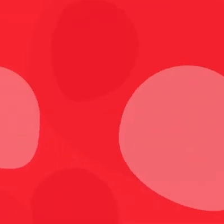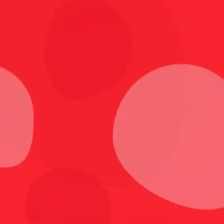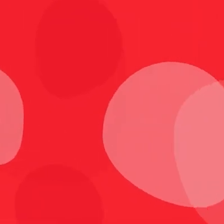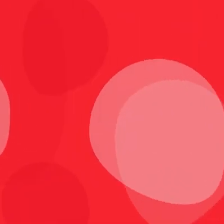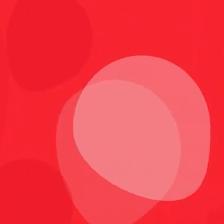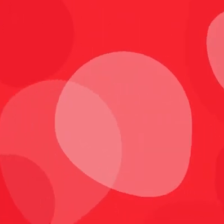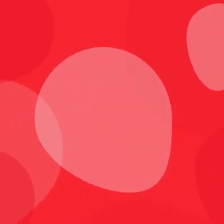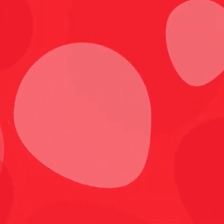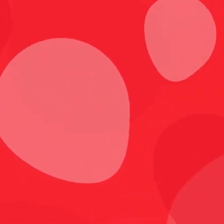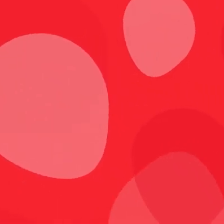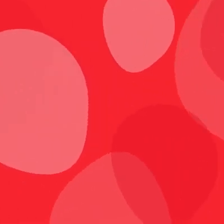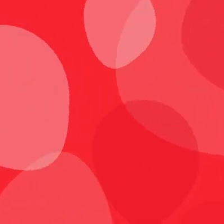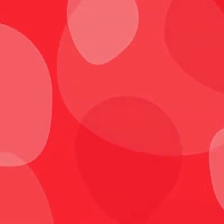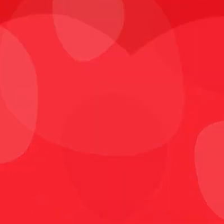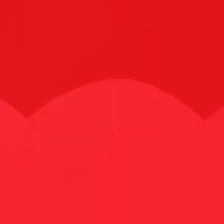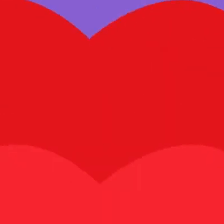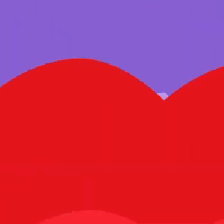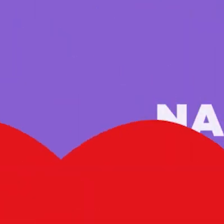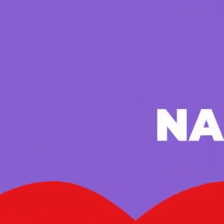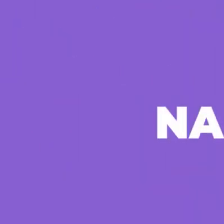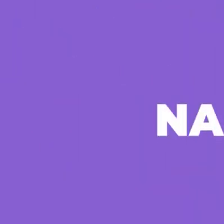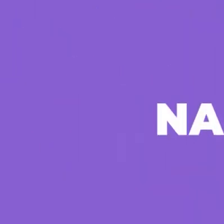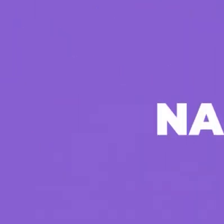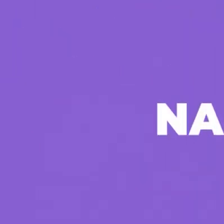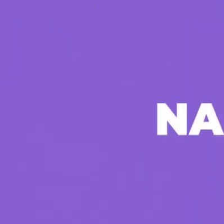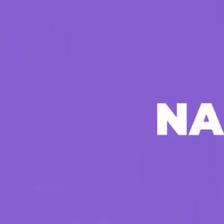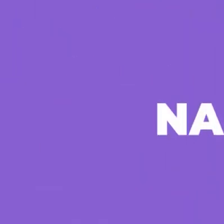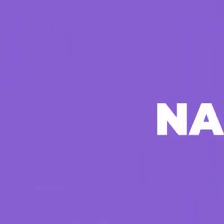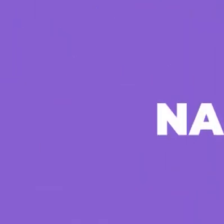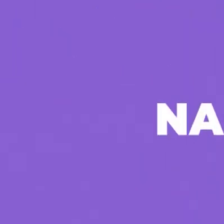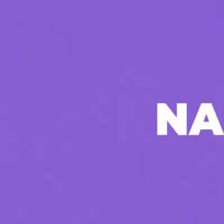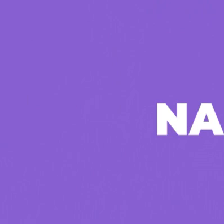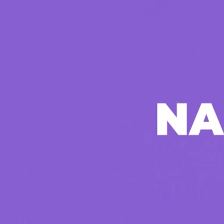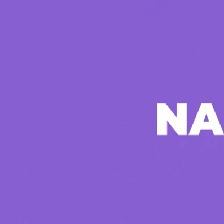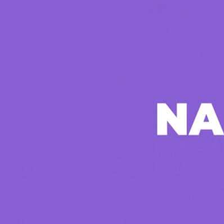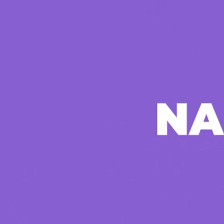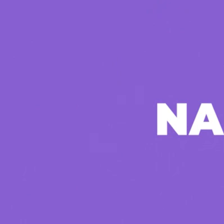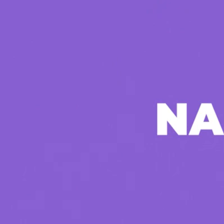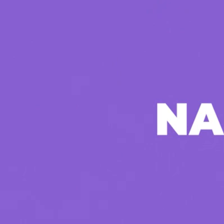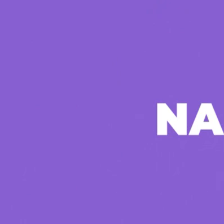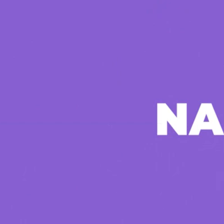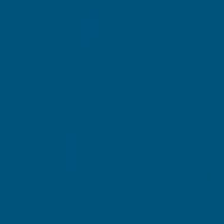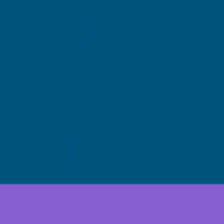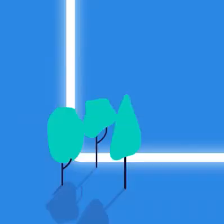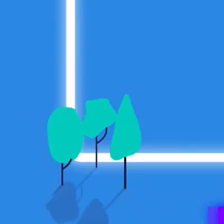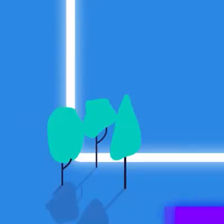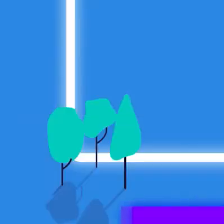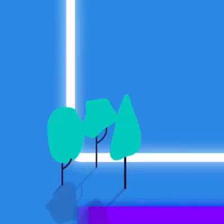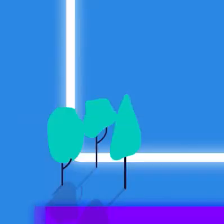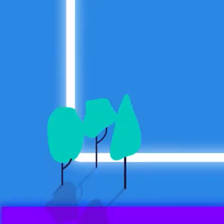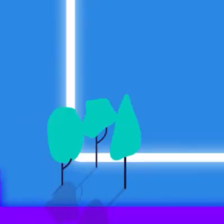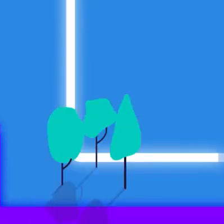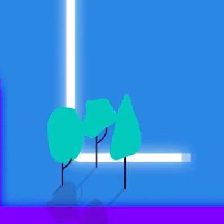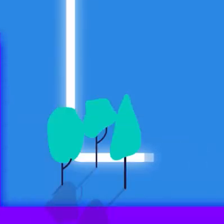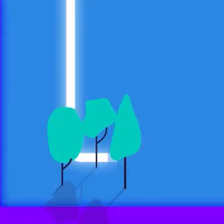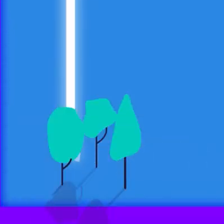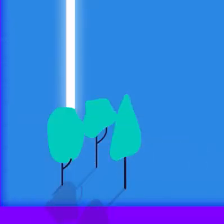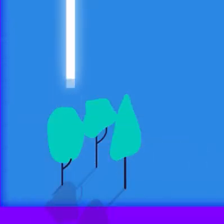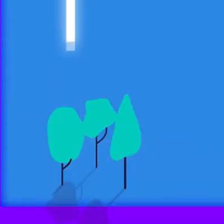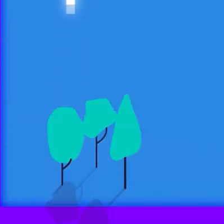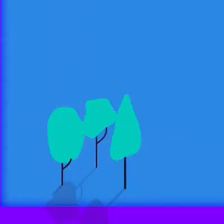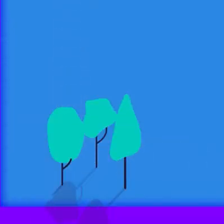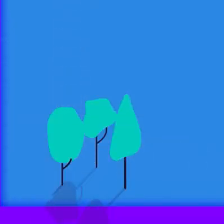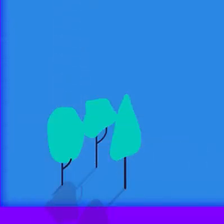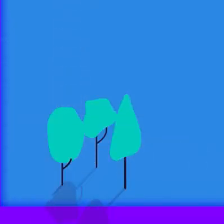os tecidos de sustentação. Assim, os mais frequentes na infância e na adolescência são as leucemias, que afetam